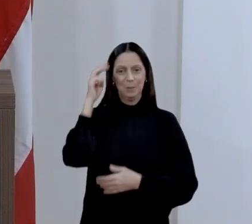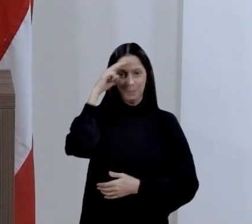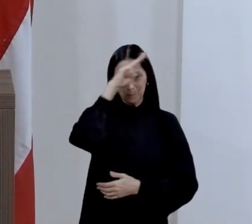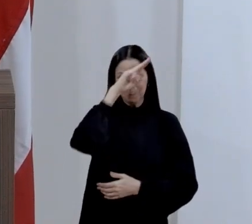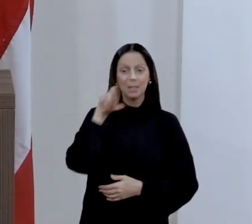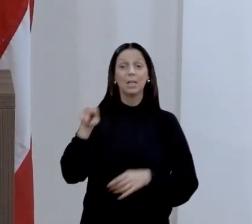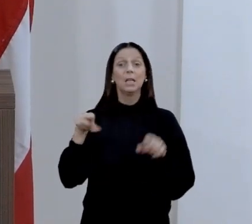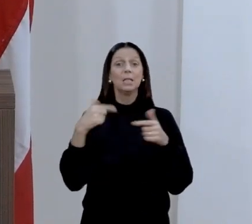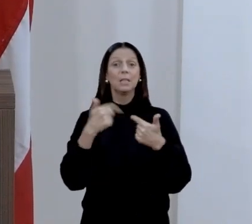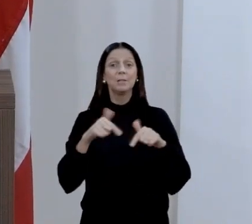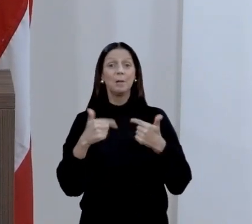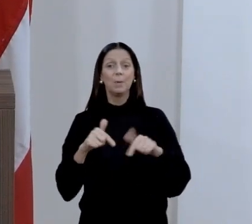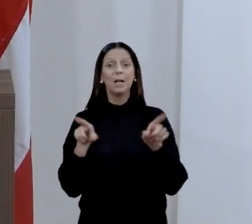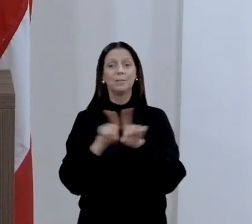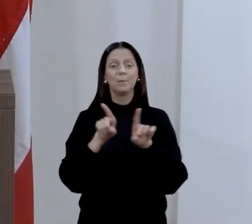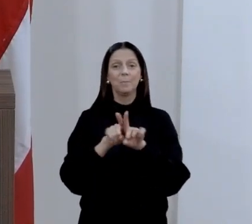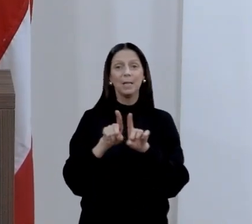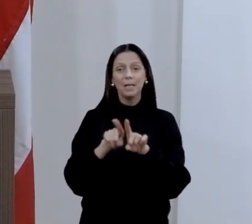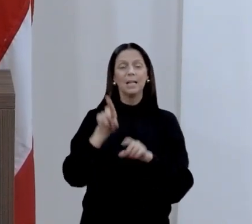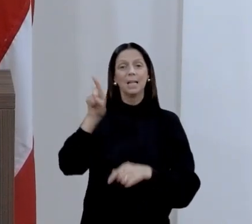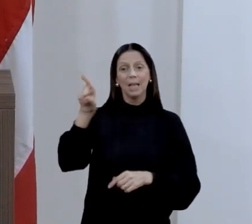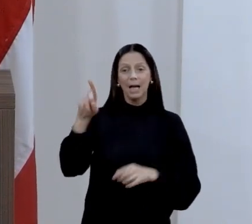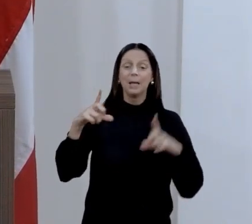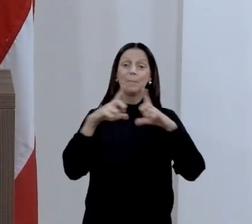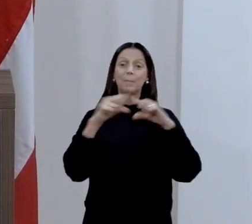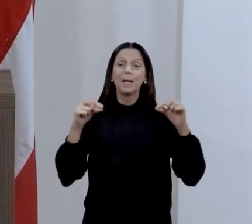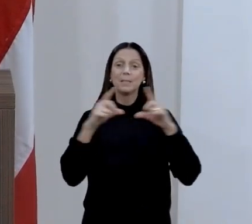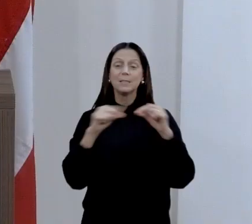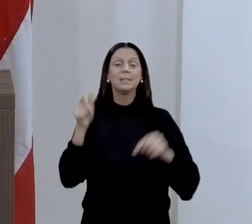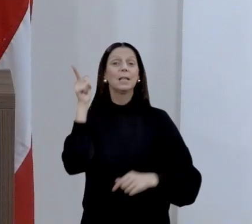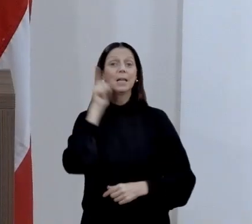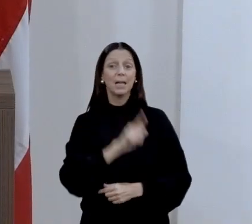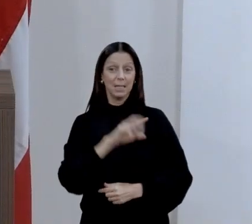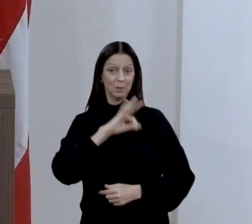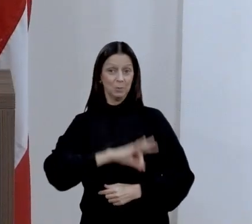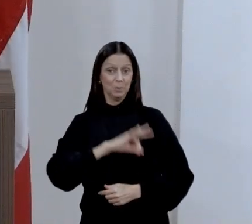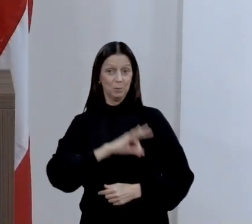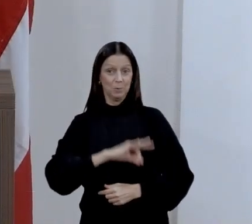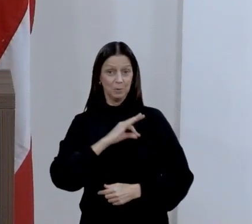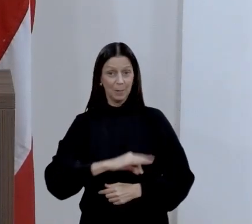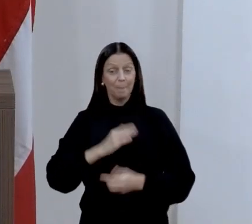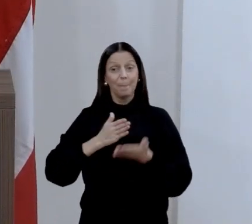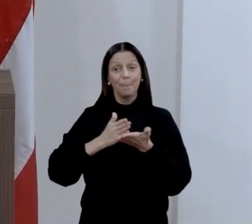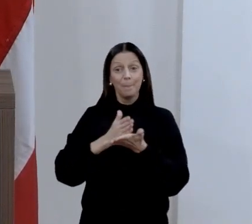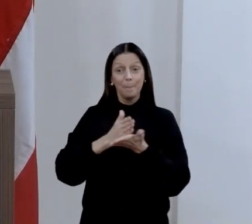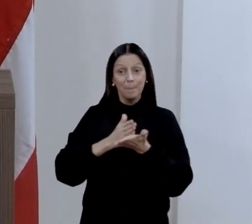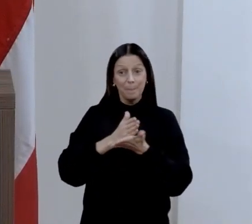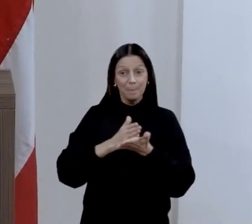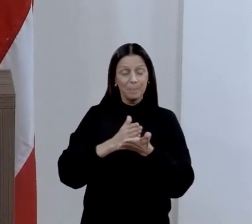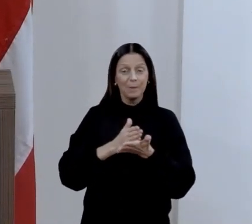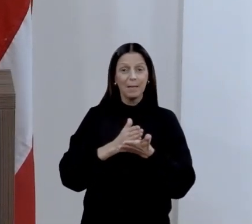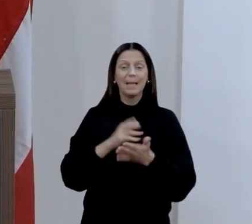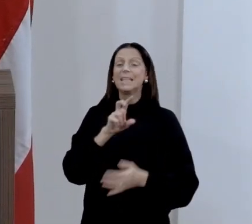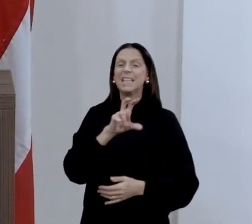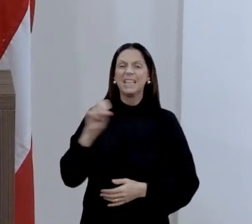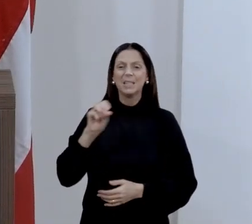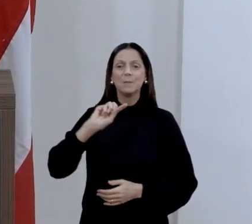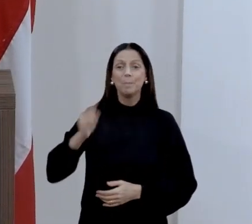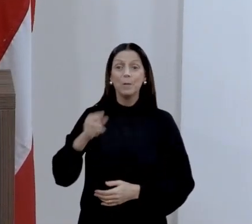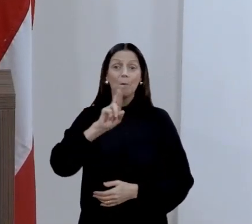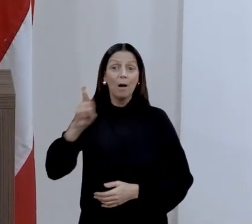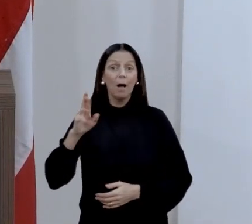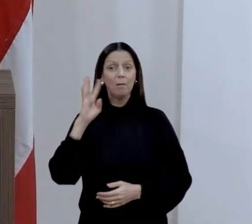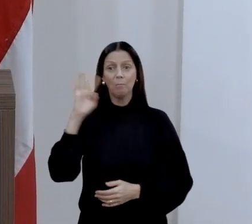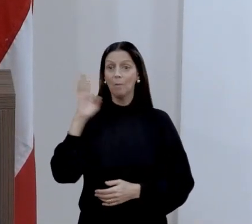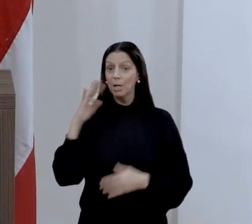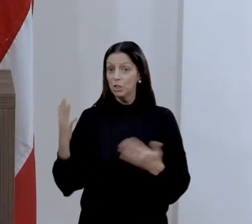no escritório do Estado de Santa Catarina, em Brasília, ganhando até o final do ano meio milhão de reais. Quantos